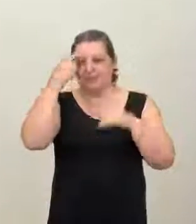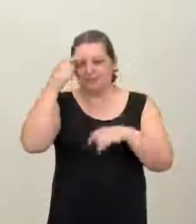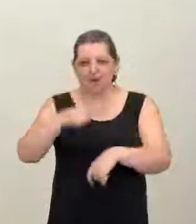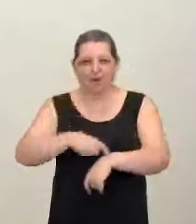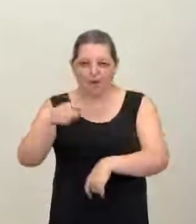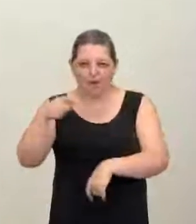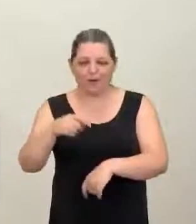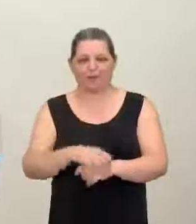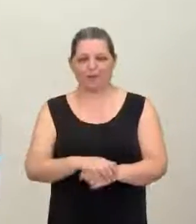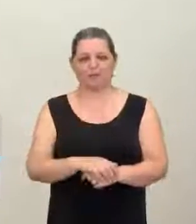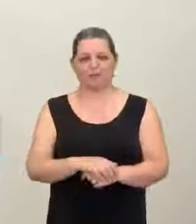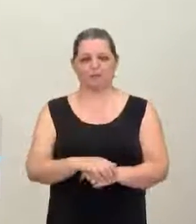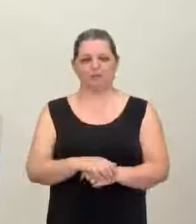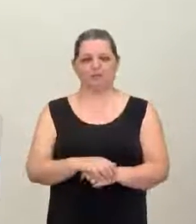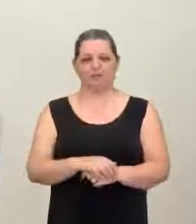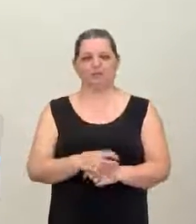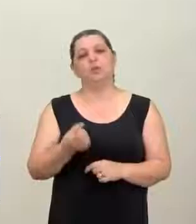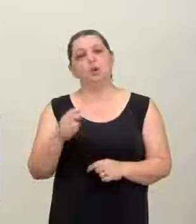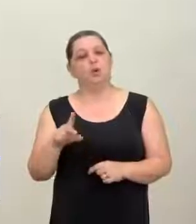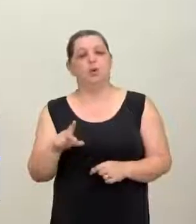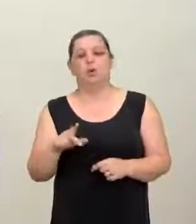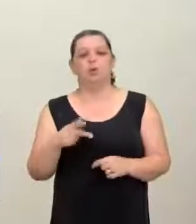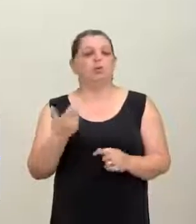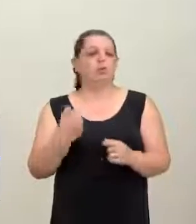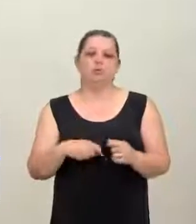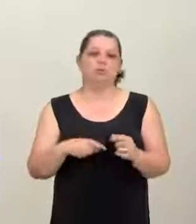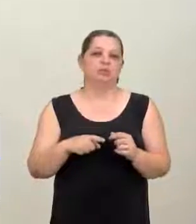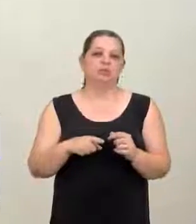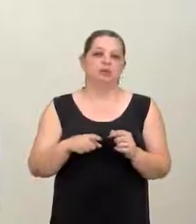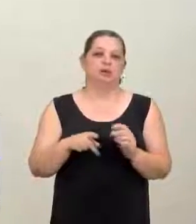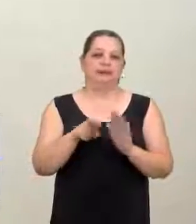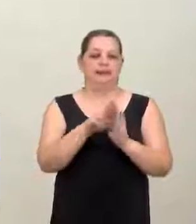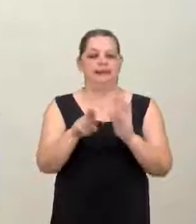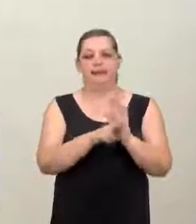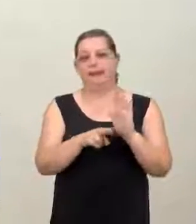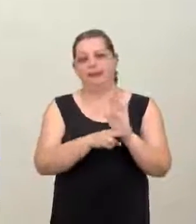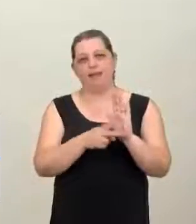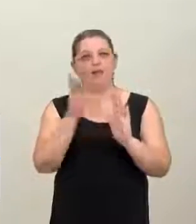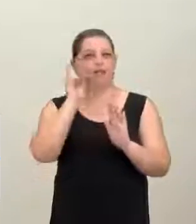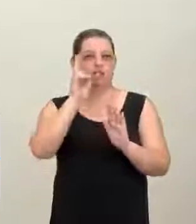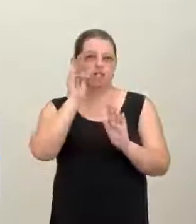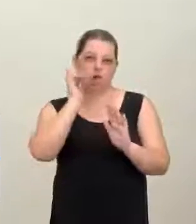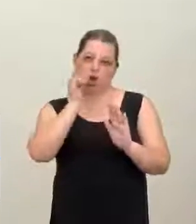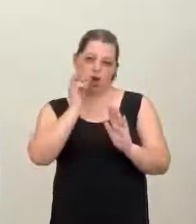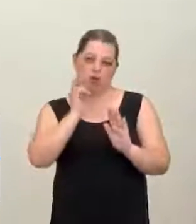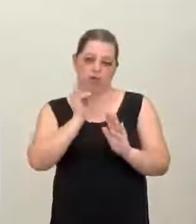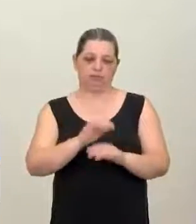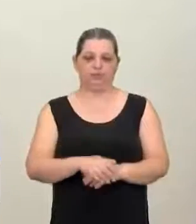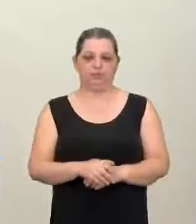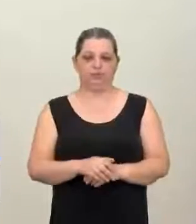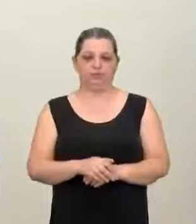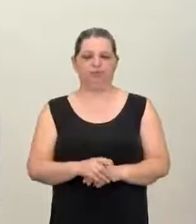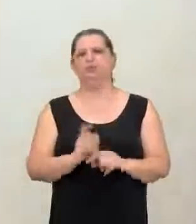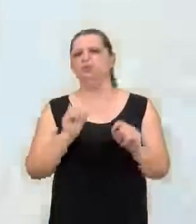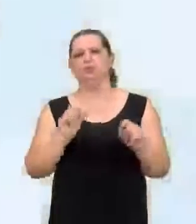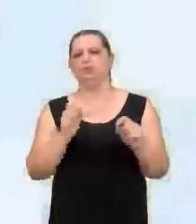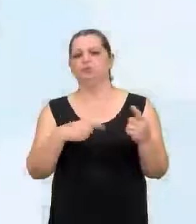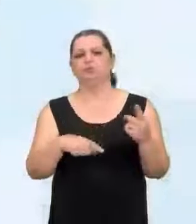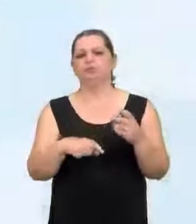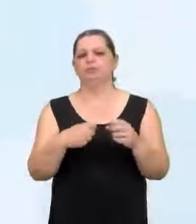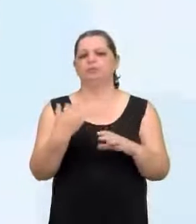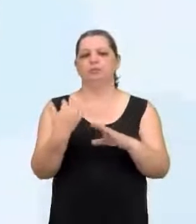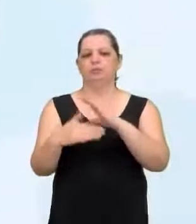pensar em uma peça que não tem necessariamente um enredo, uma história acontecendo, sendo contada. E aí, para onde você manda,